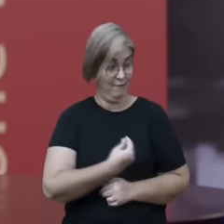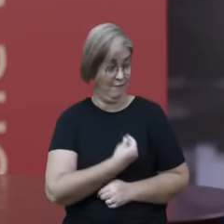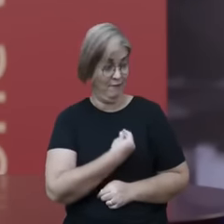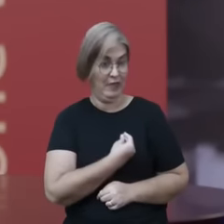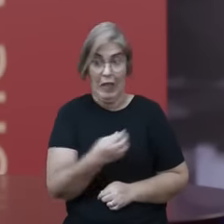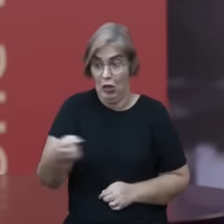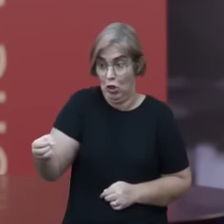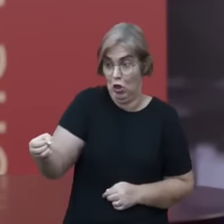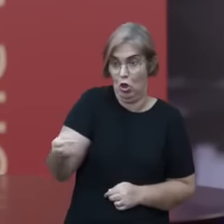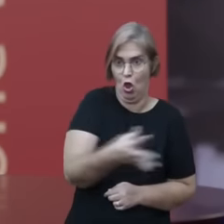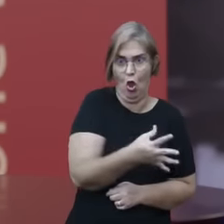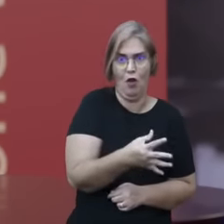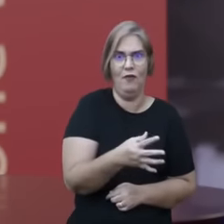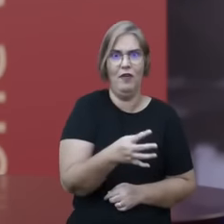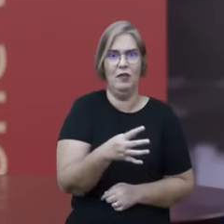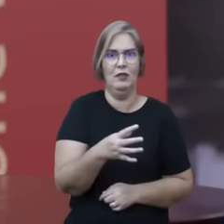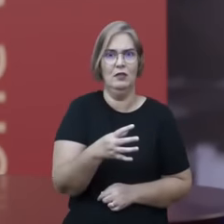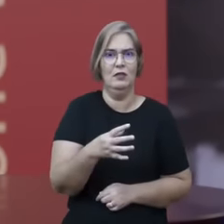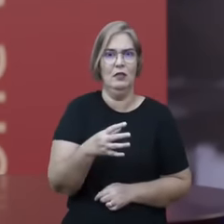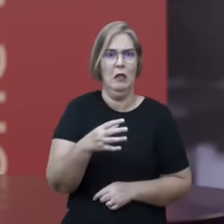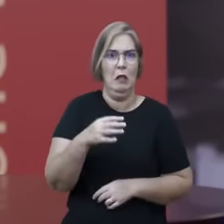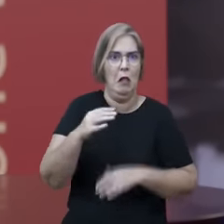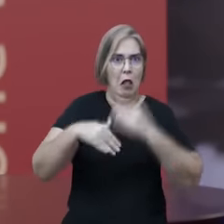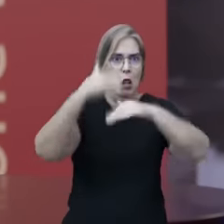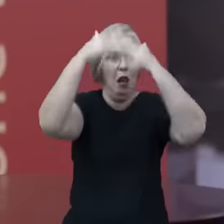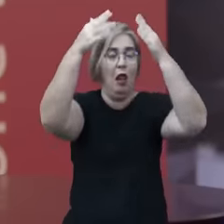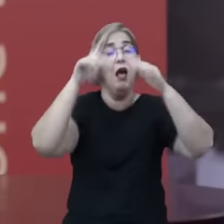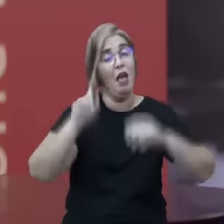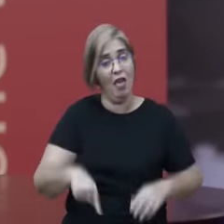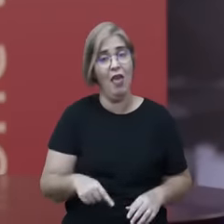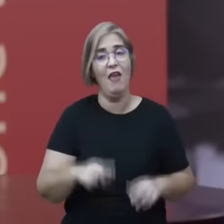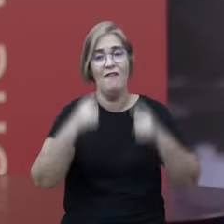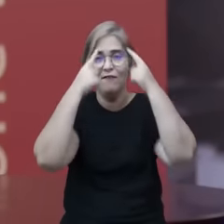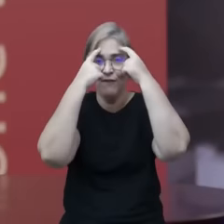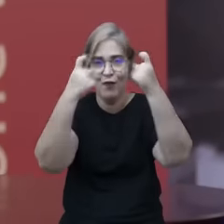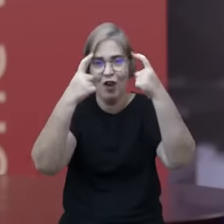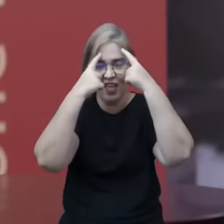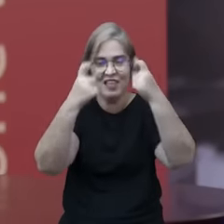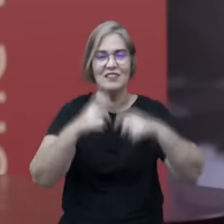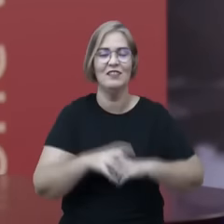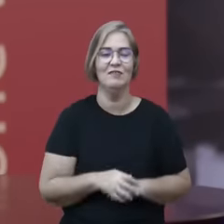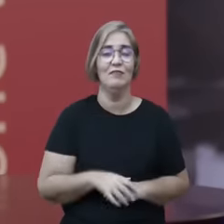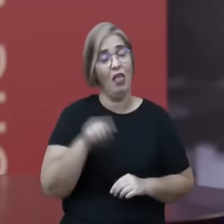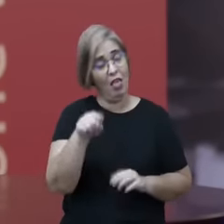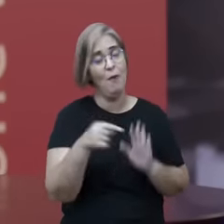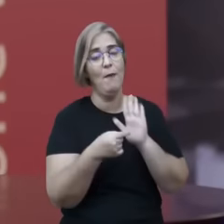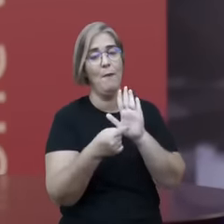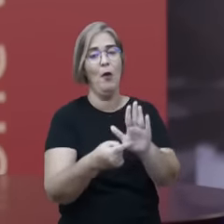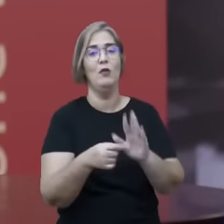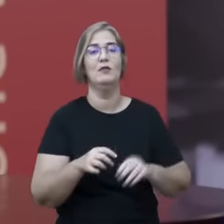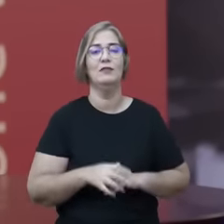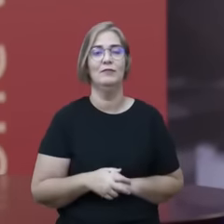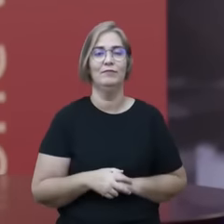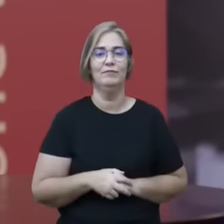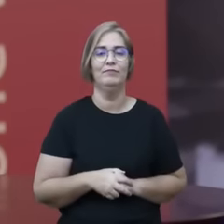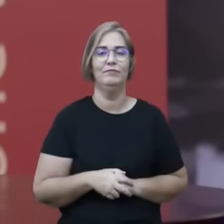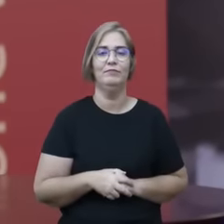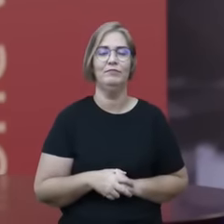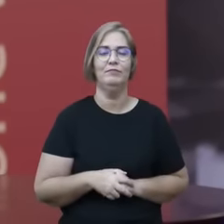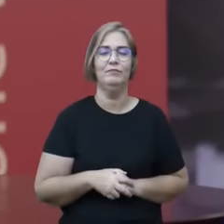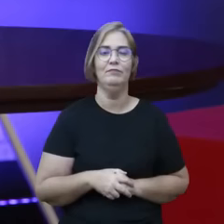Mas essa possibilidade de superação disso, né, é justamente esta capacidade de a partir